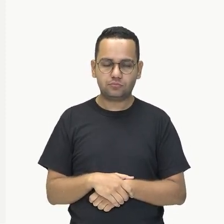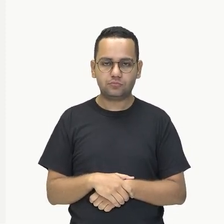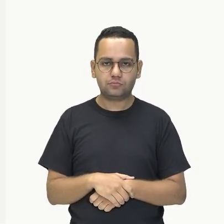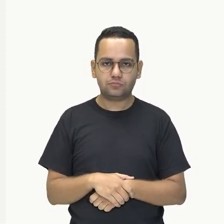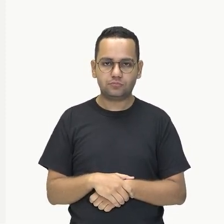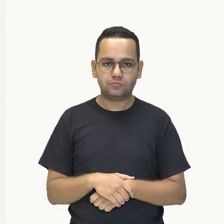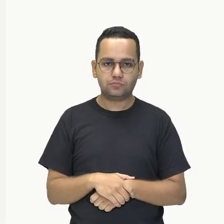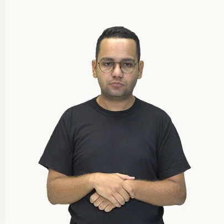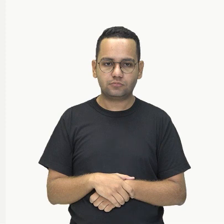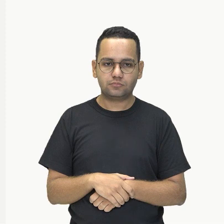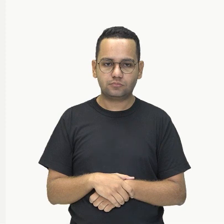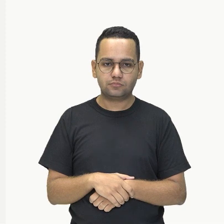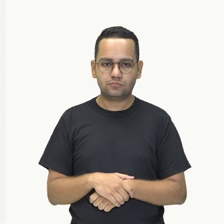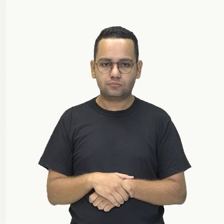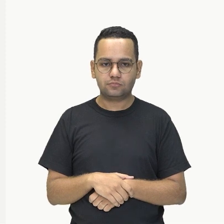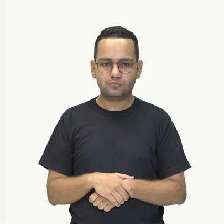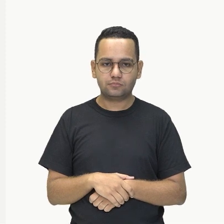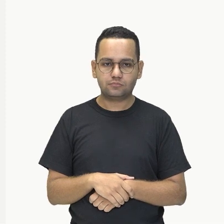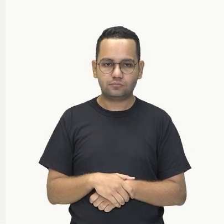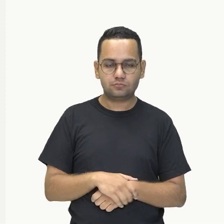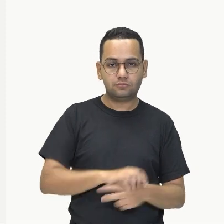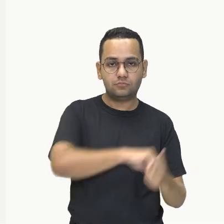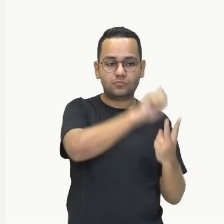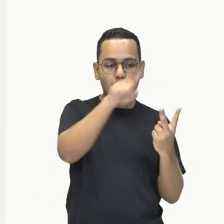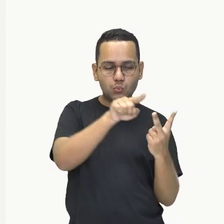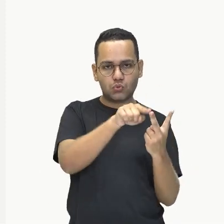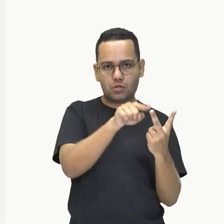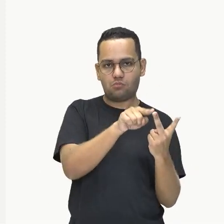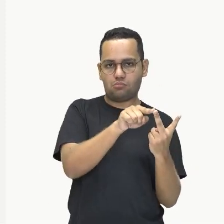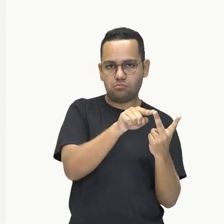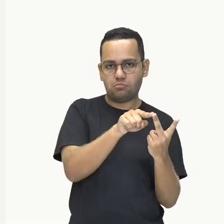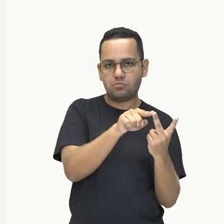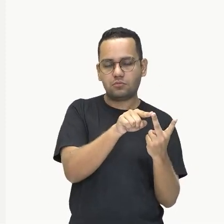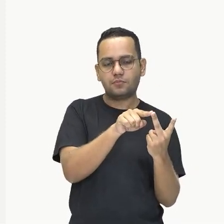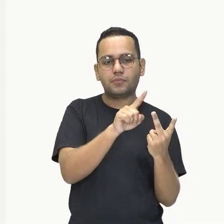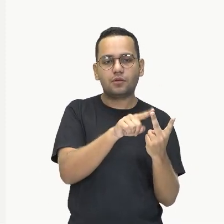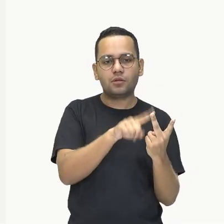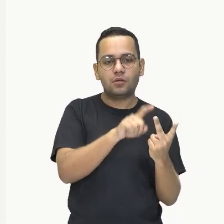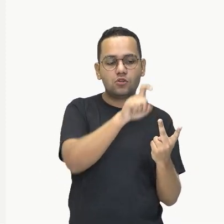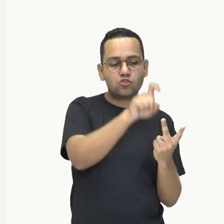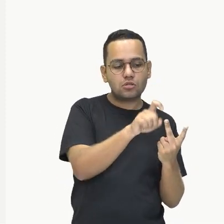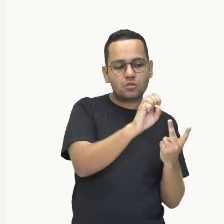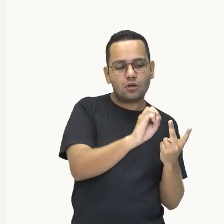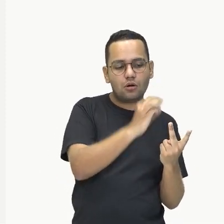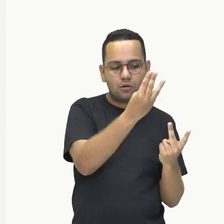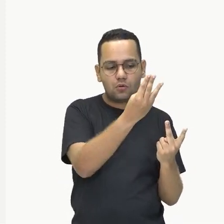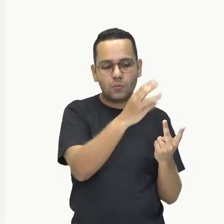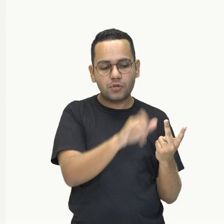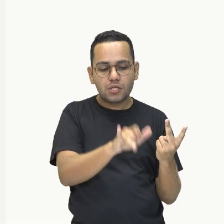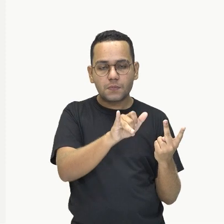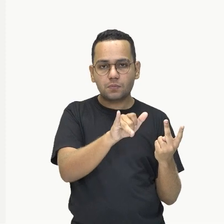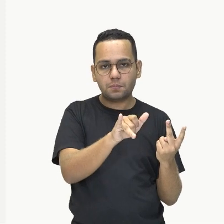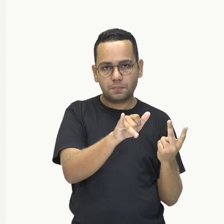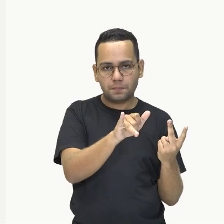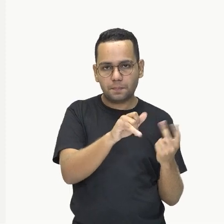Ok? Nosso próximo termo, x ao cubo y.